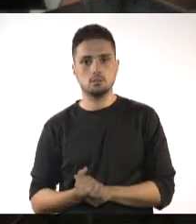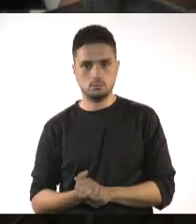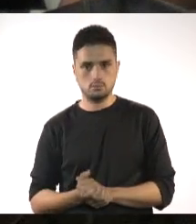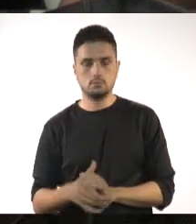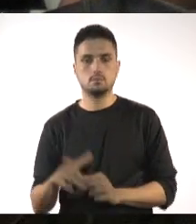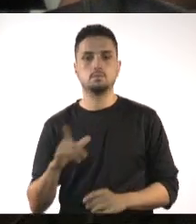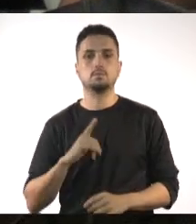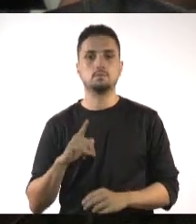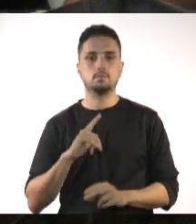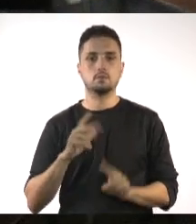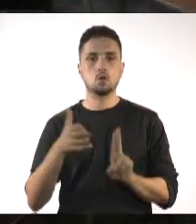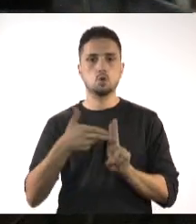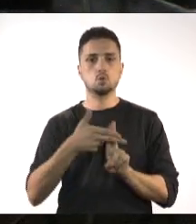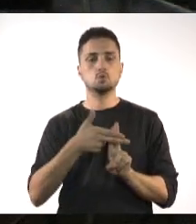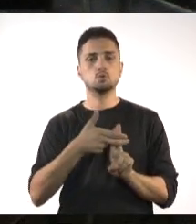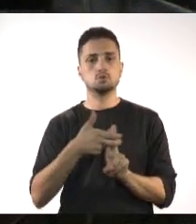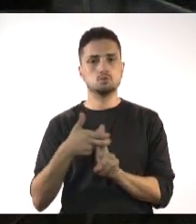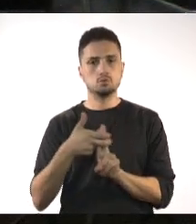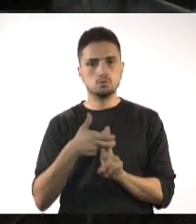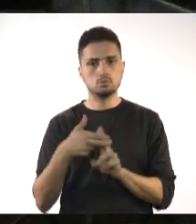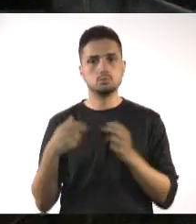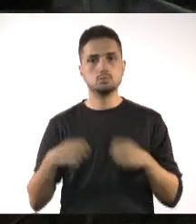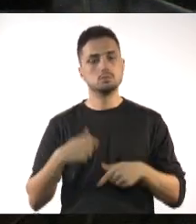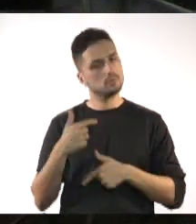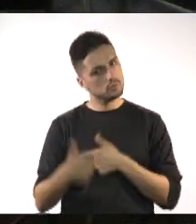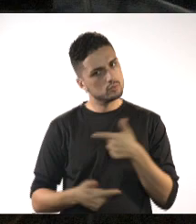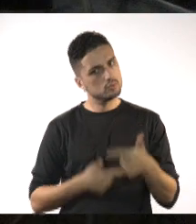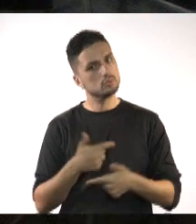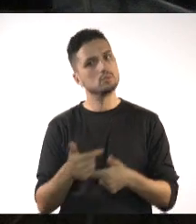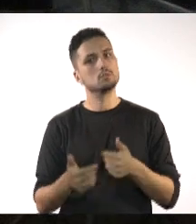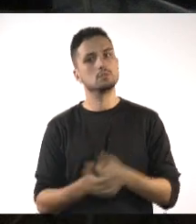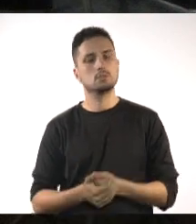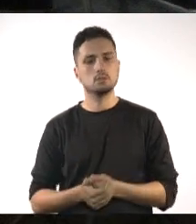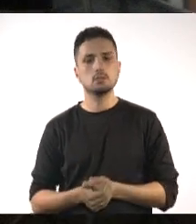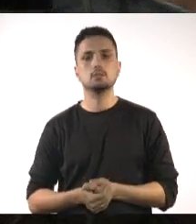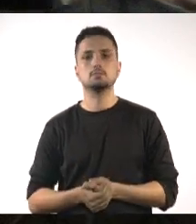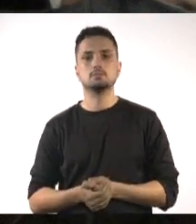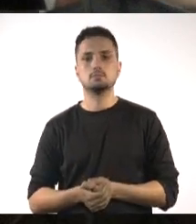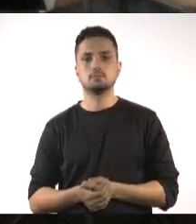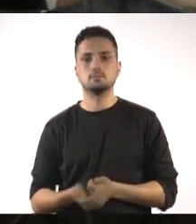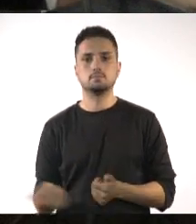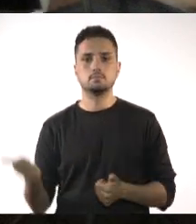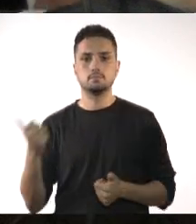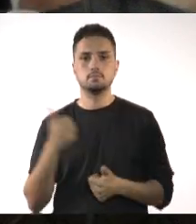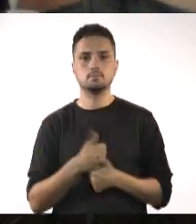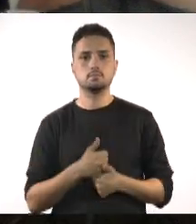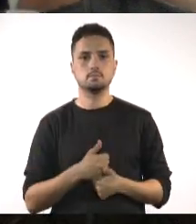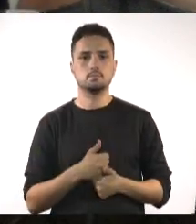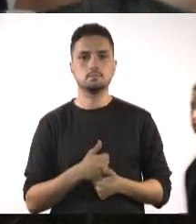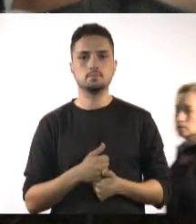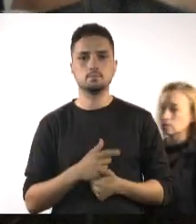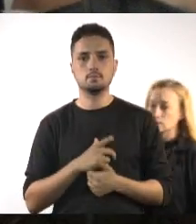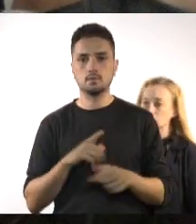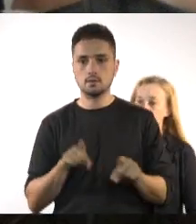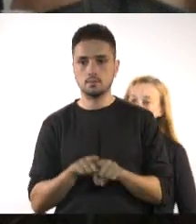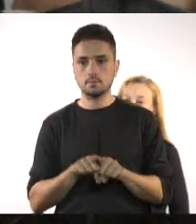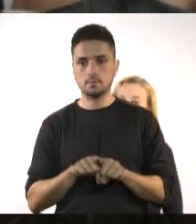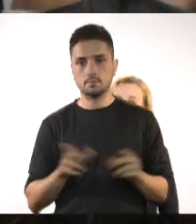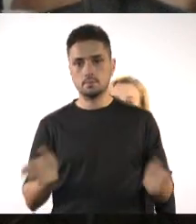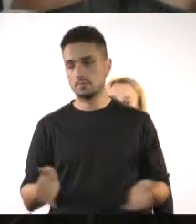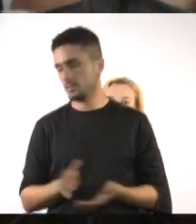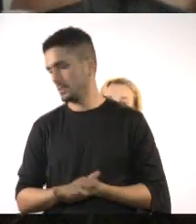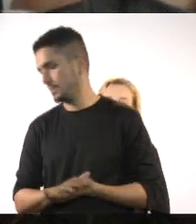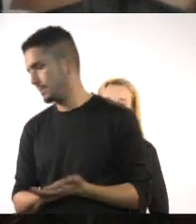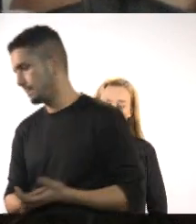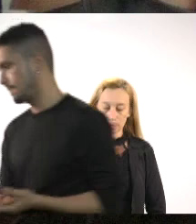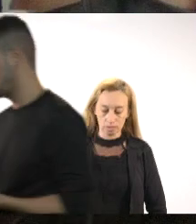que ele realmente funciona para as pessoas. E ampliar e estimular participação nas